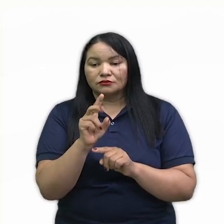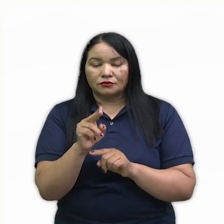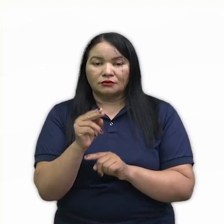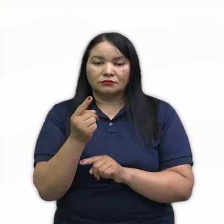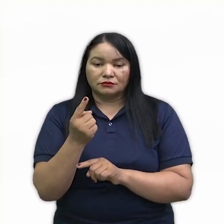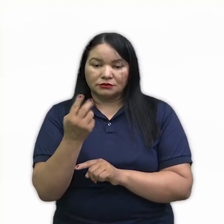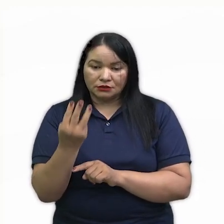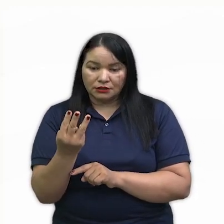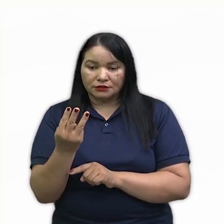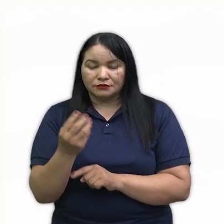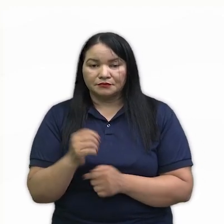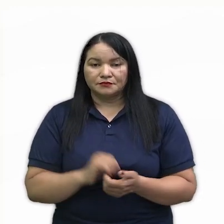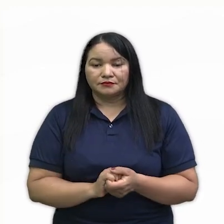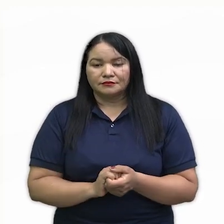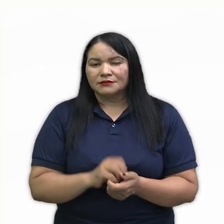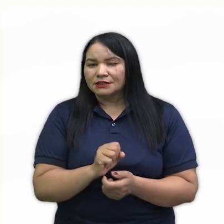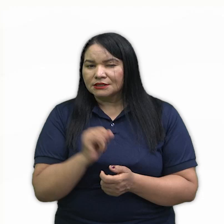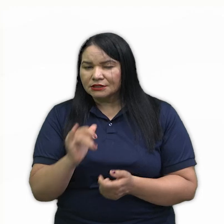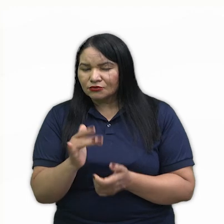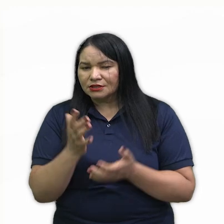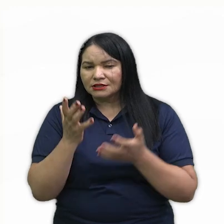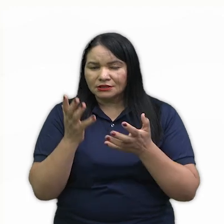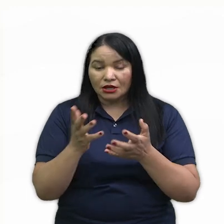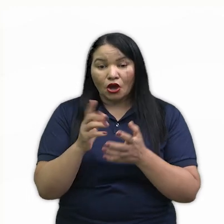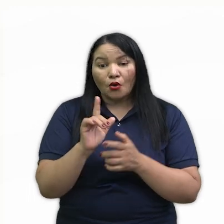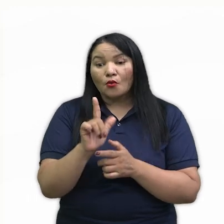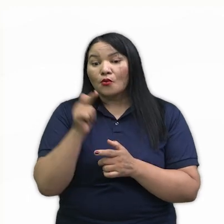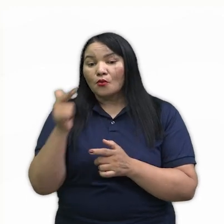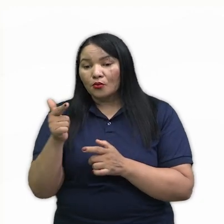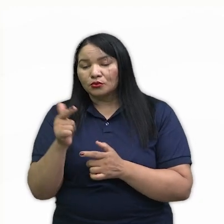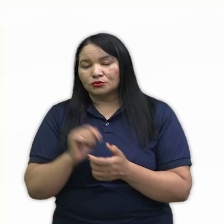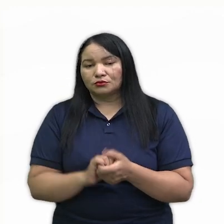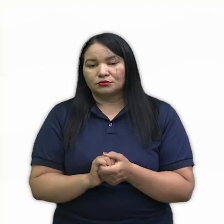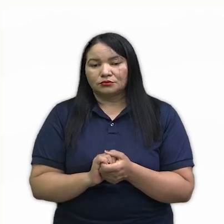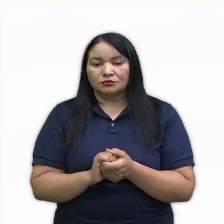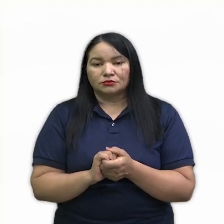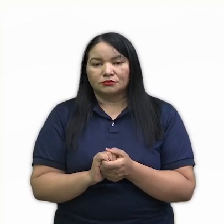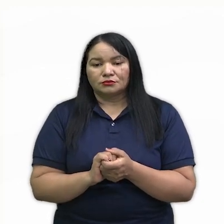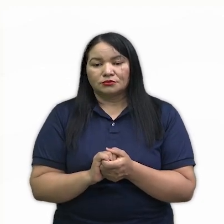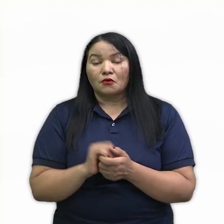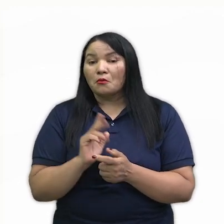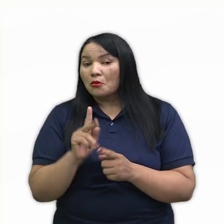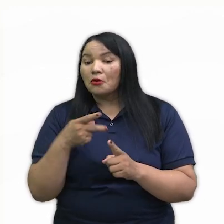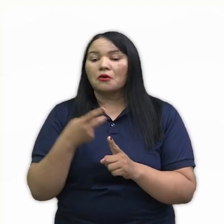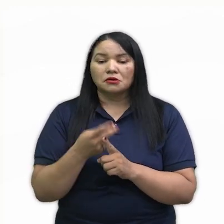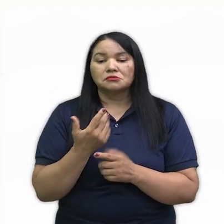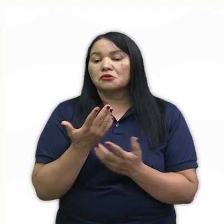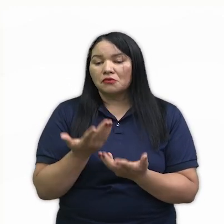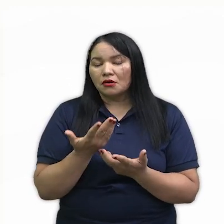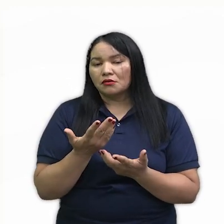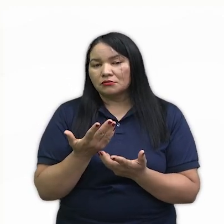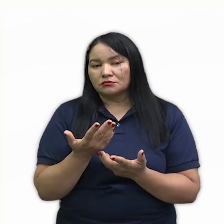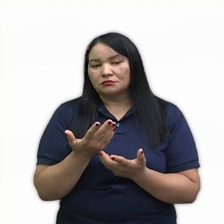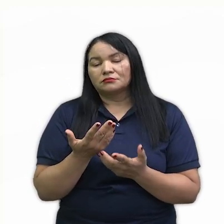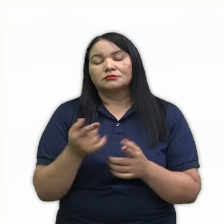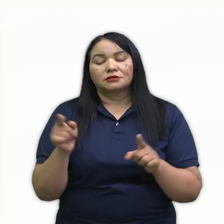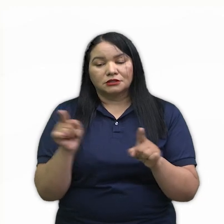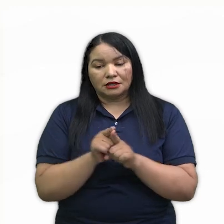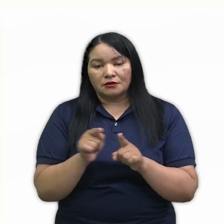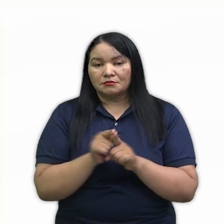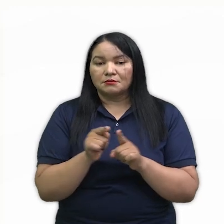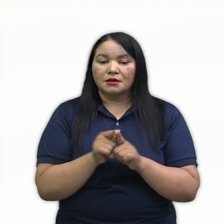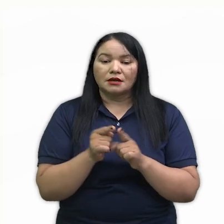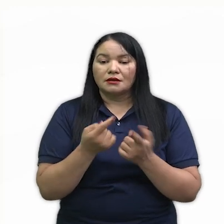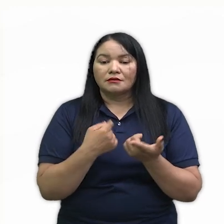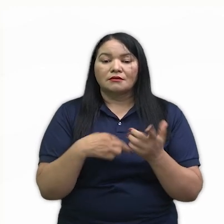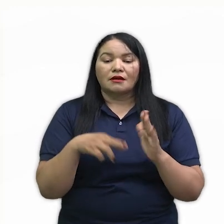13. Né? E se eu quisesse formar o próximo termo aqui dessa sequência? Ora, eu usaria o